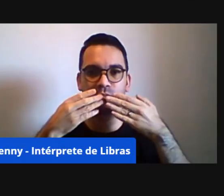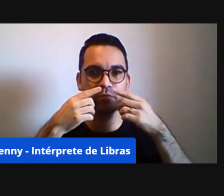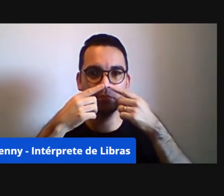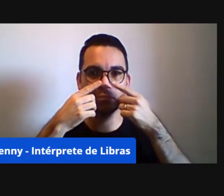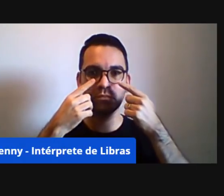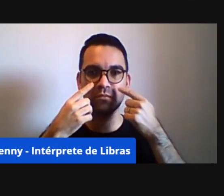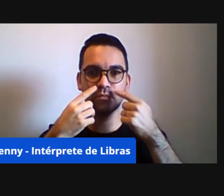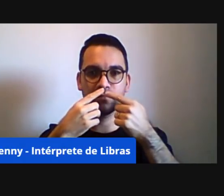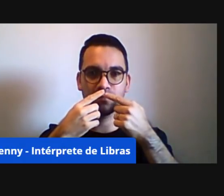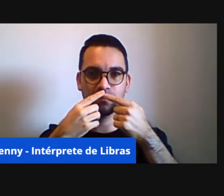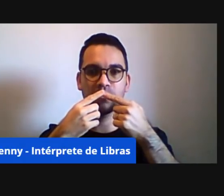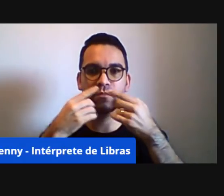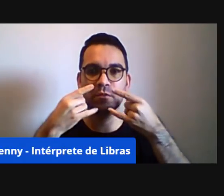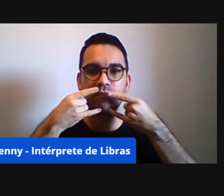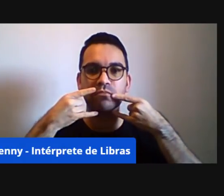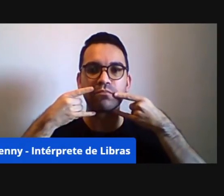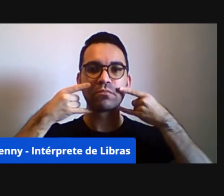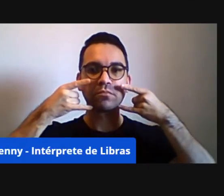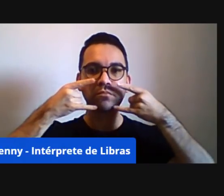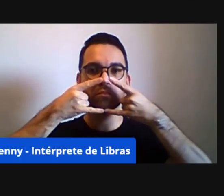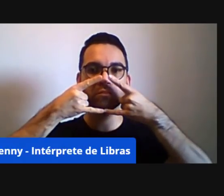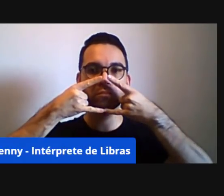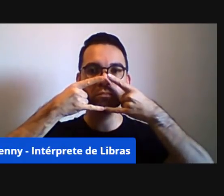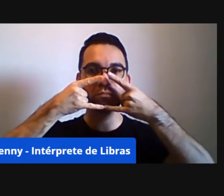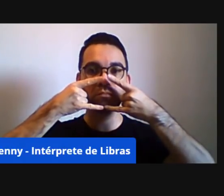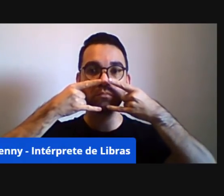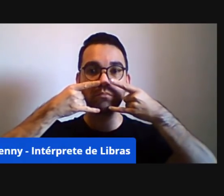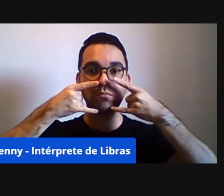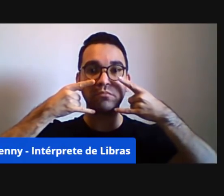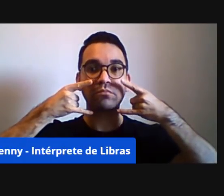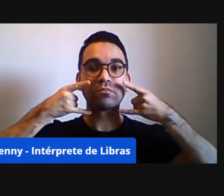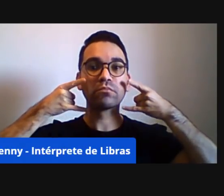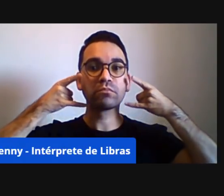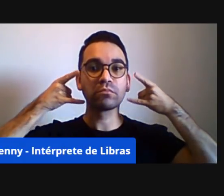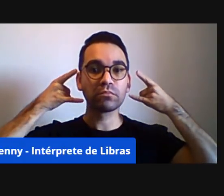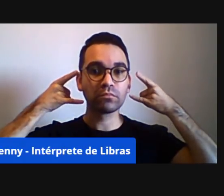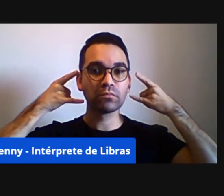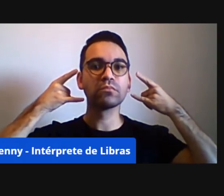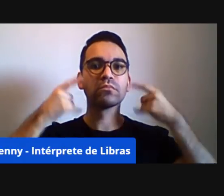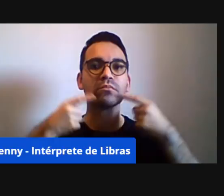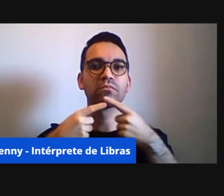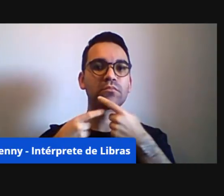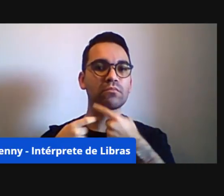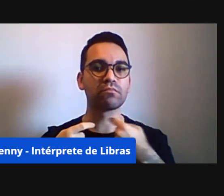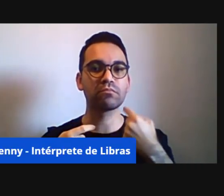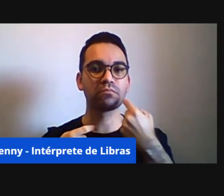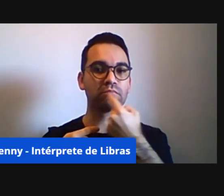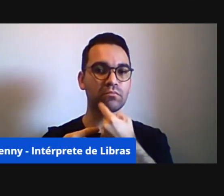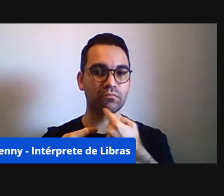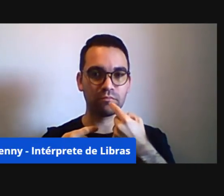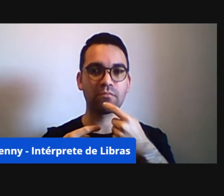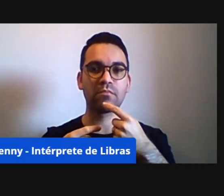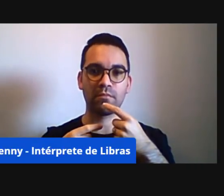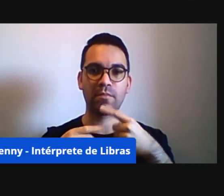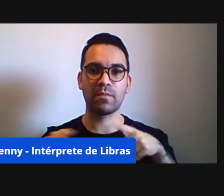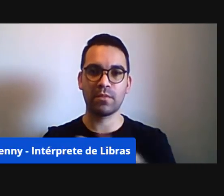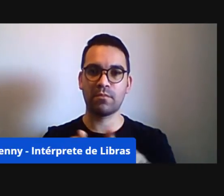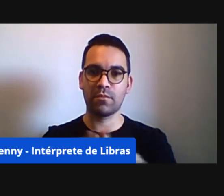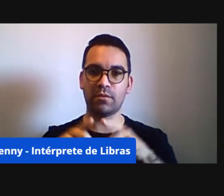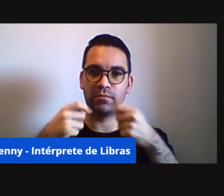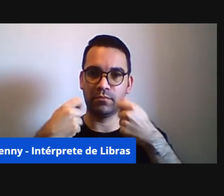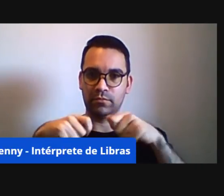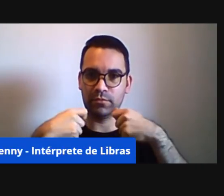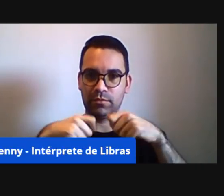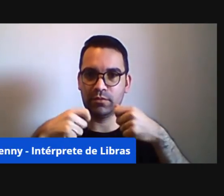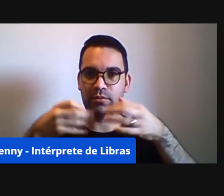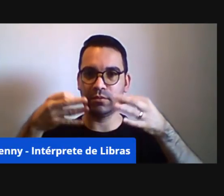completamente. Essa máscara, para uso nas escolas, ela é suficiente, como eu falei. Vocês viram também nas imagens que ela filtra